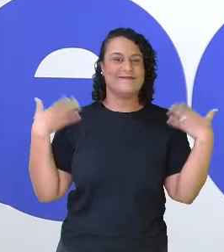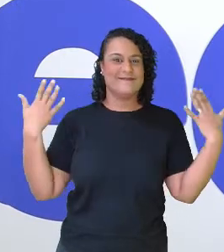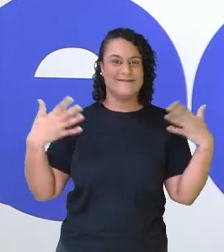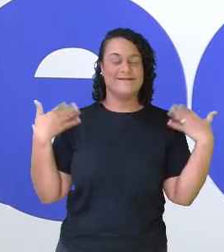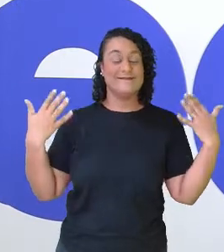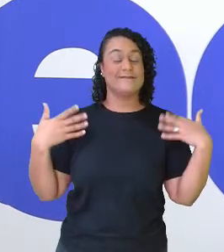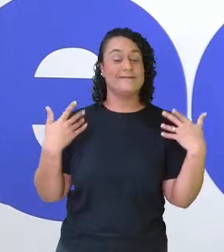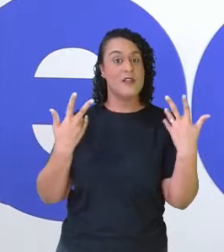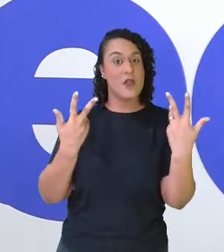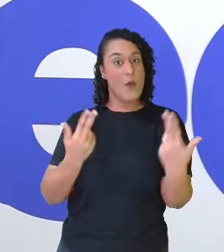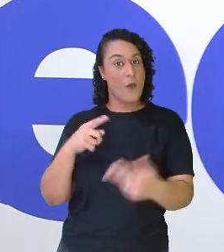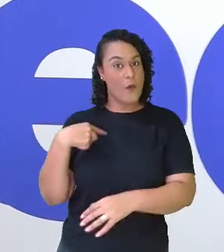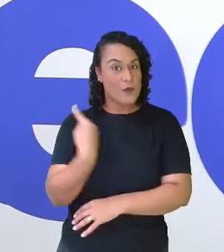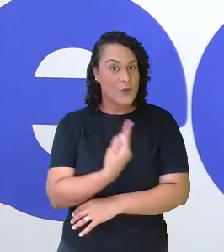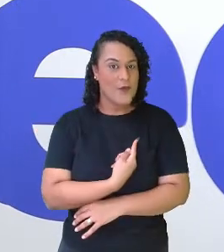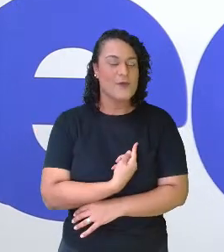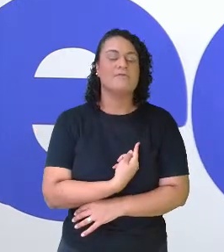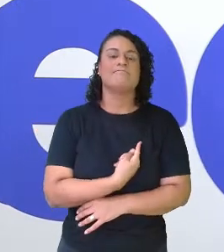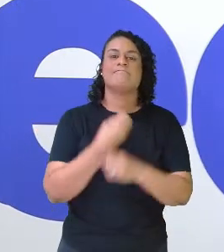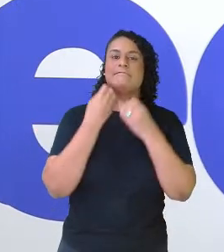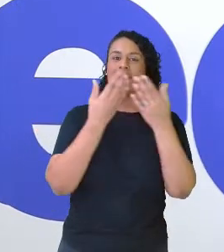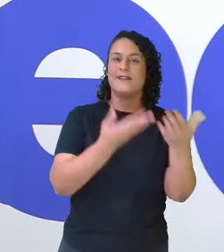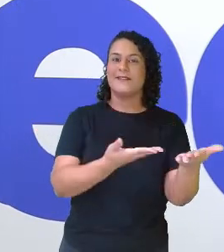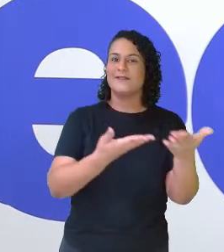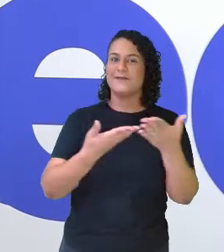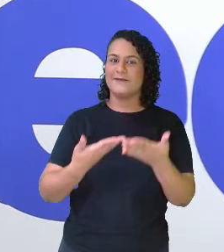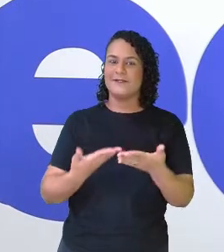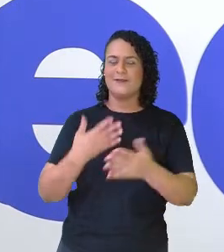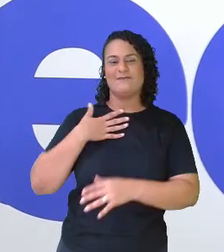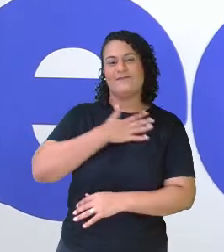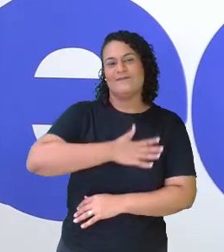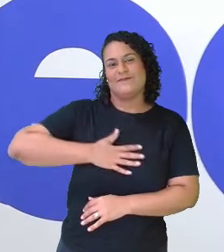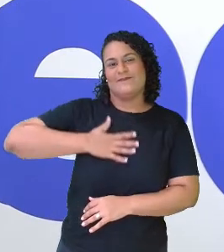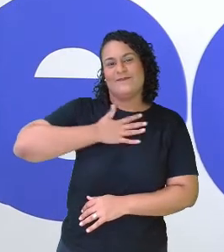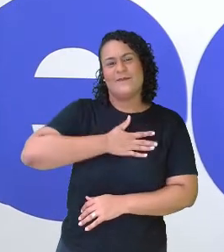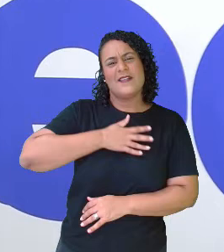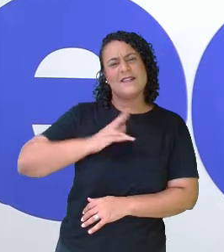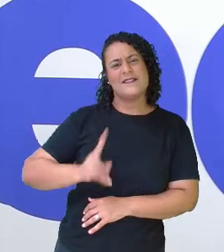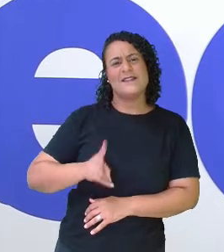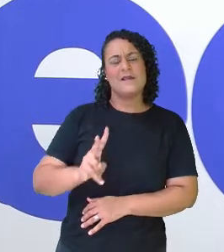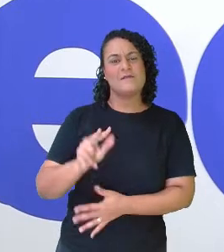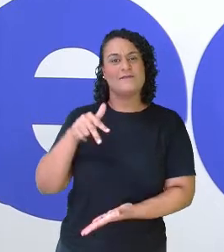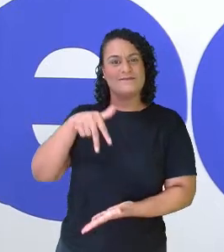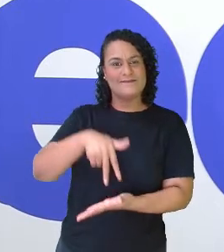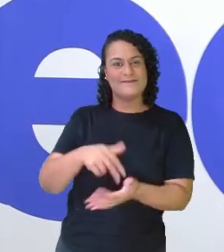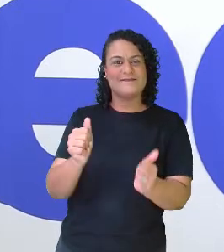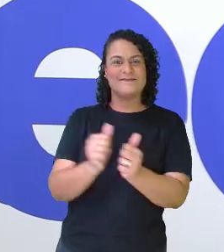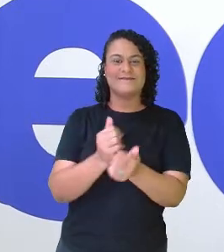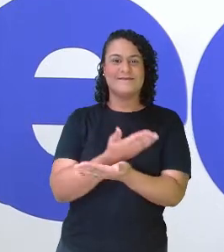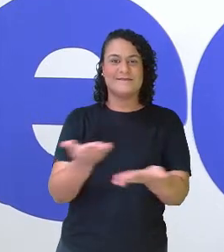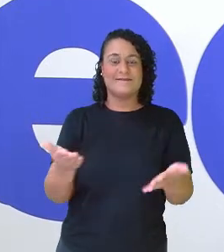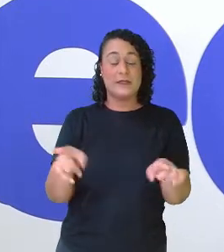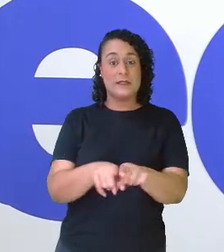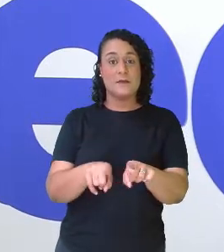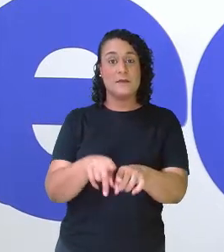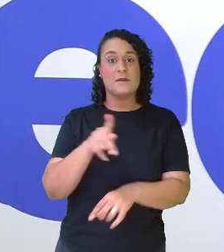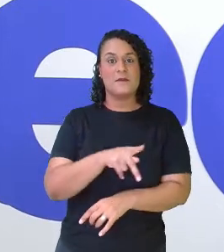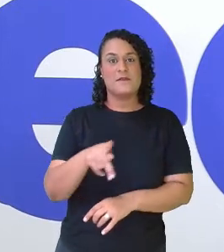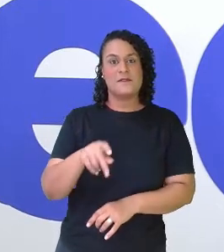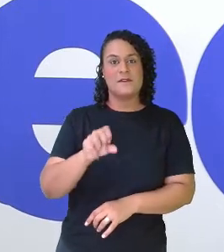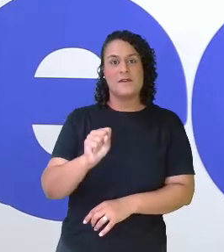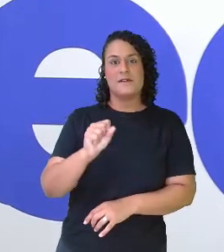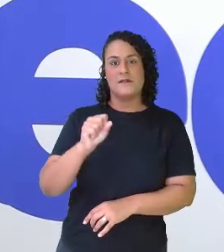a nós. Então, ó, sejam muito bem-vindos e é um prazer, né? Como sempre, estar aqui com vocês. E a professora Sinara,